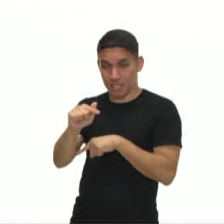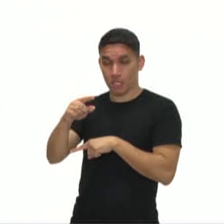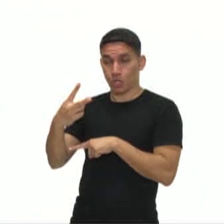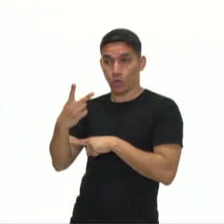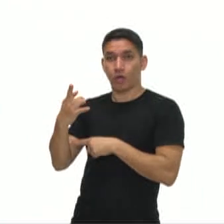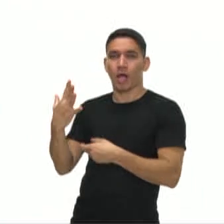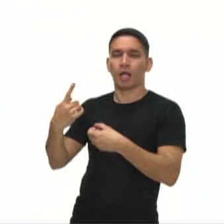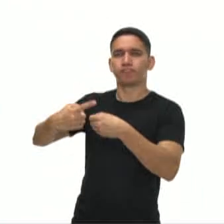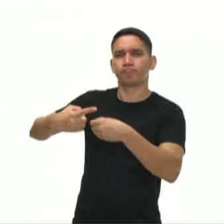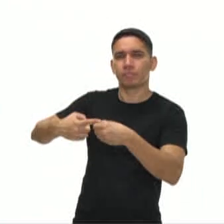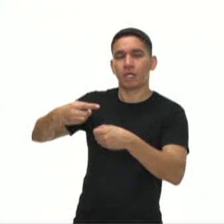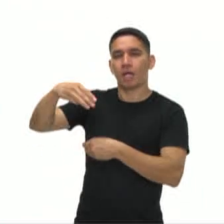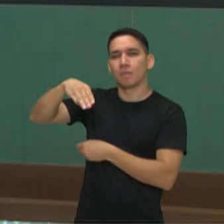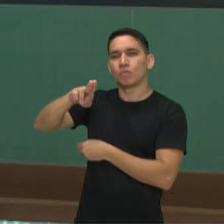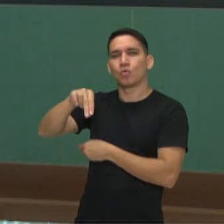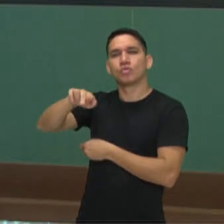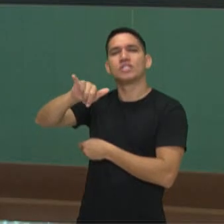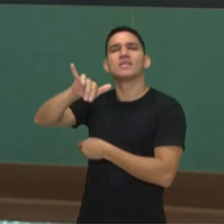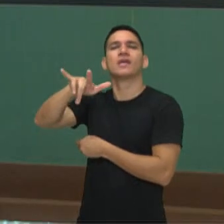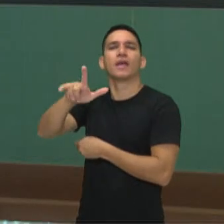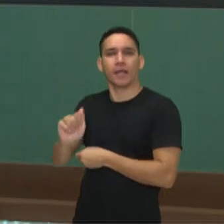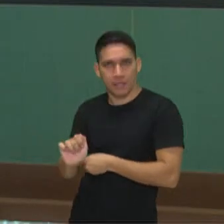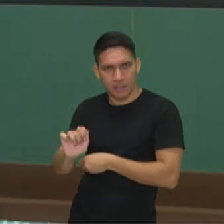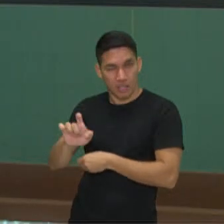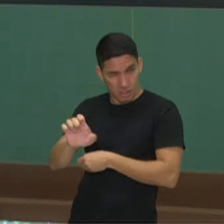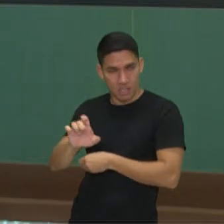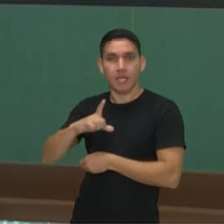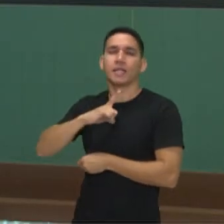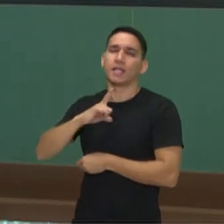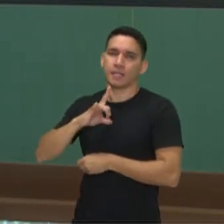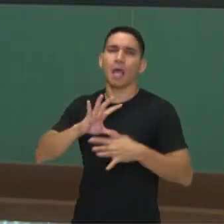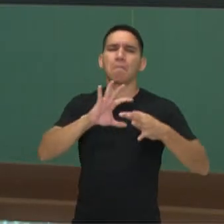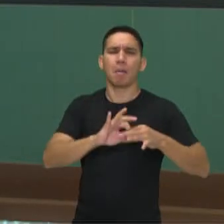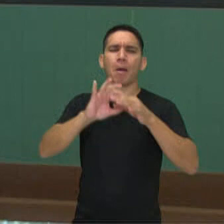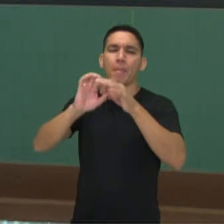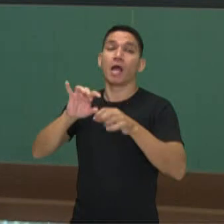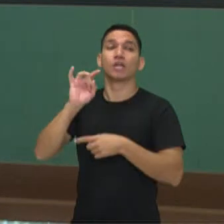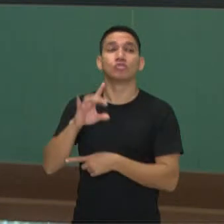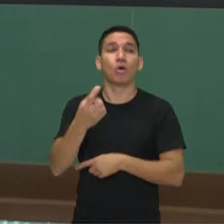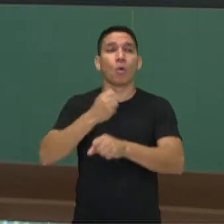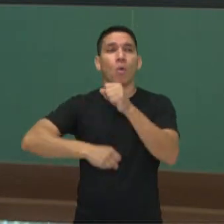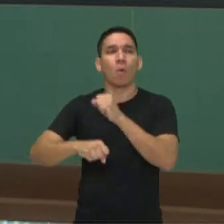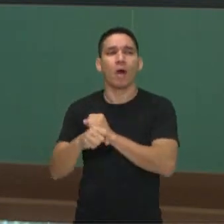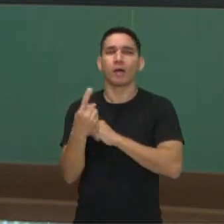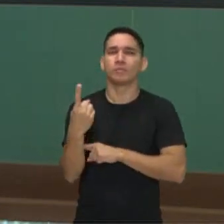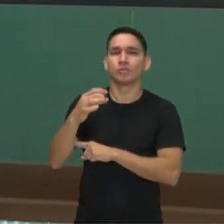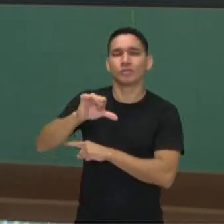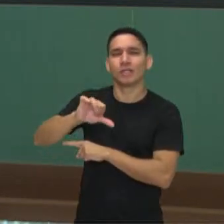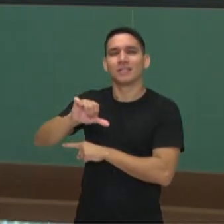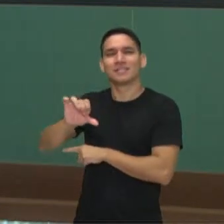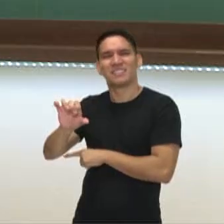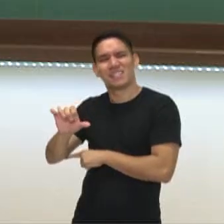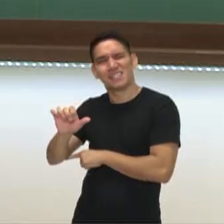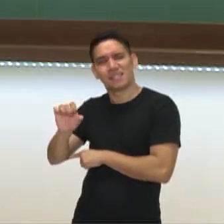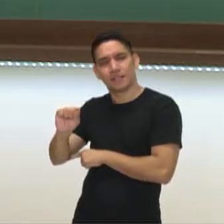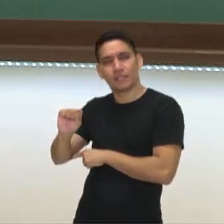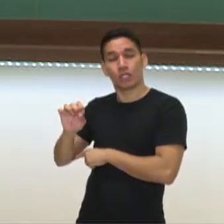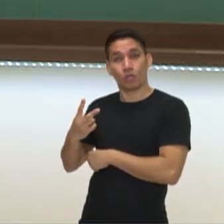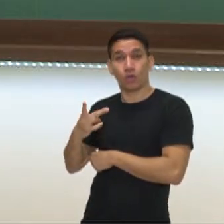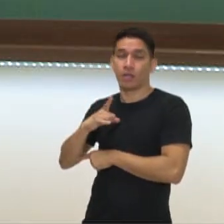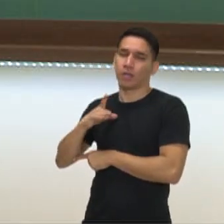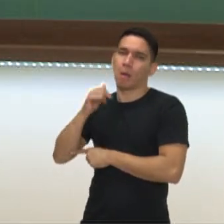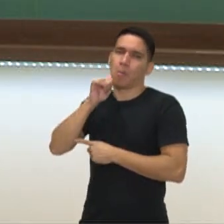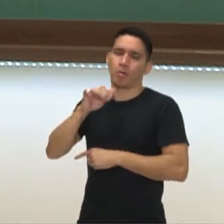Olimpíadas. E somente em 92 que as mulheres foram aceitas na competição. O judô, ele tem dois